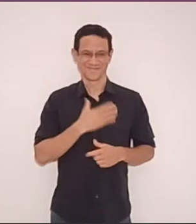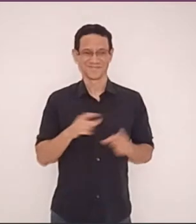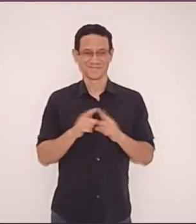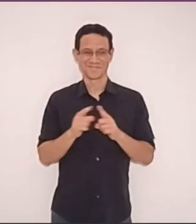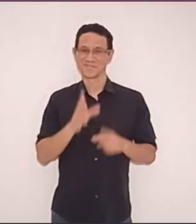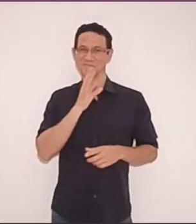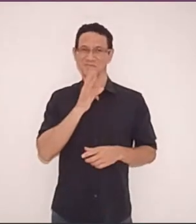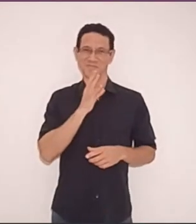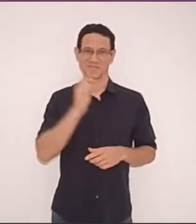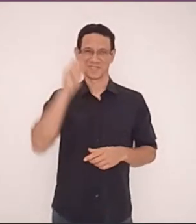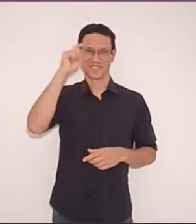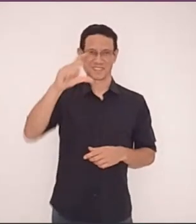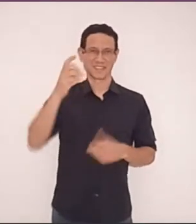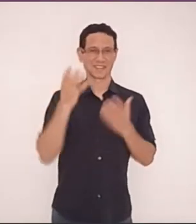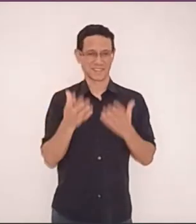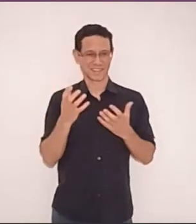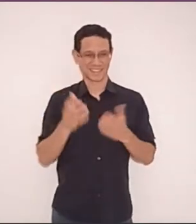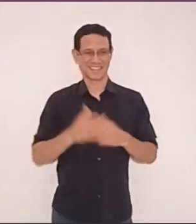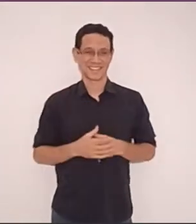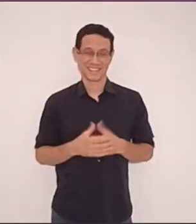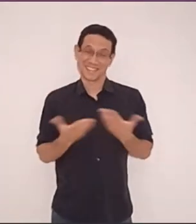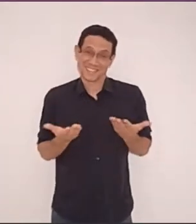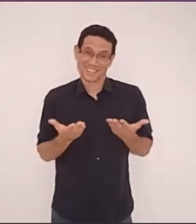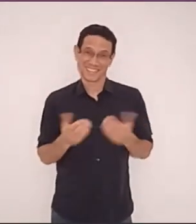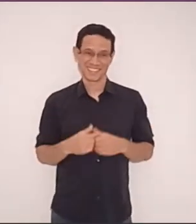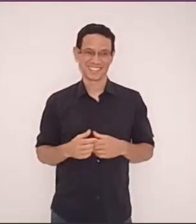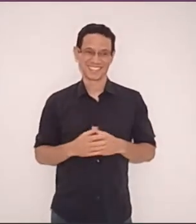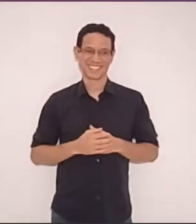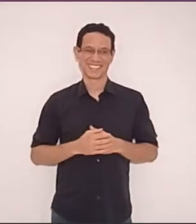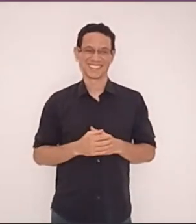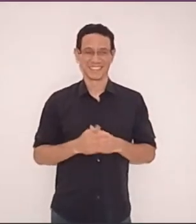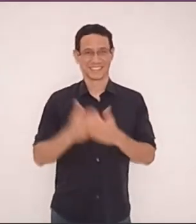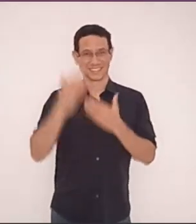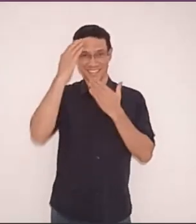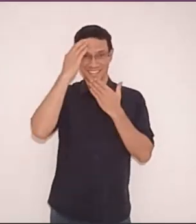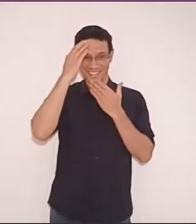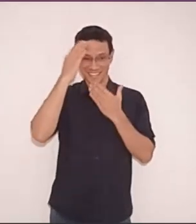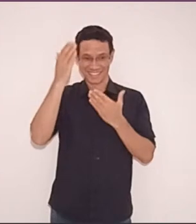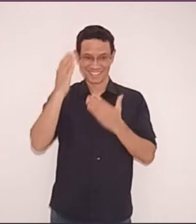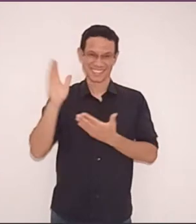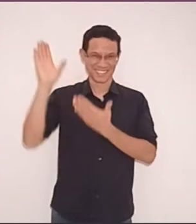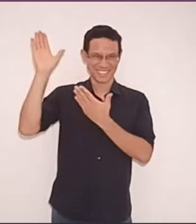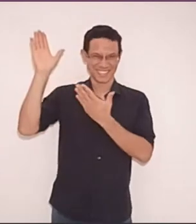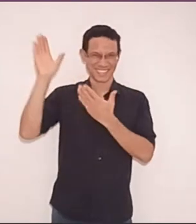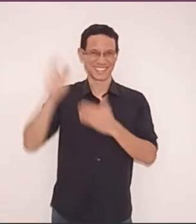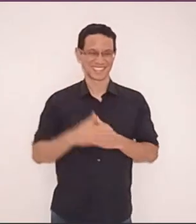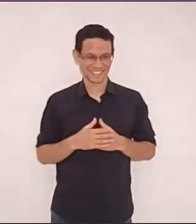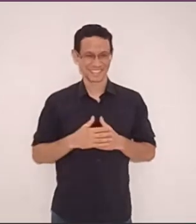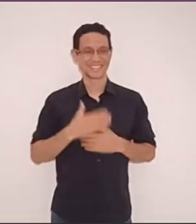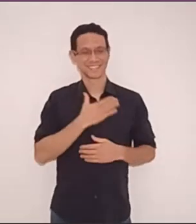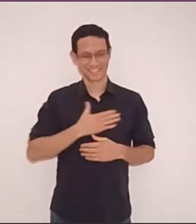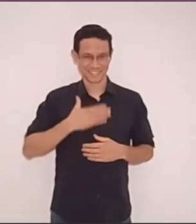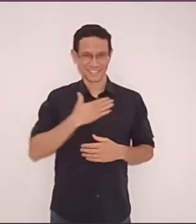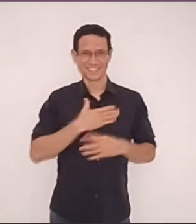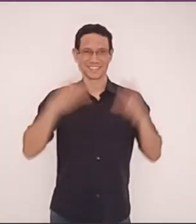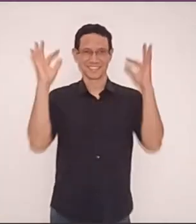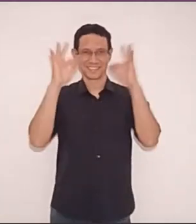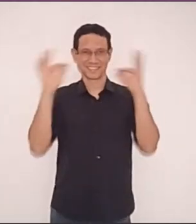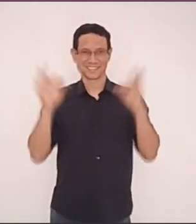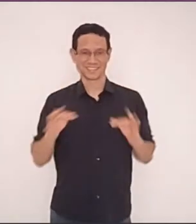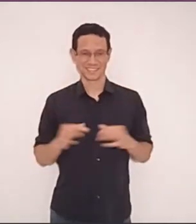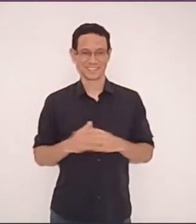de conhecer embora dessa maneira né então não eu te agradeço tá muito feliz são